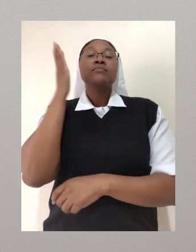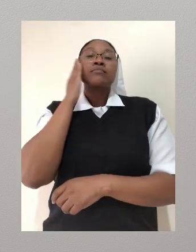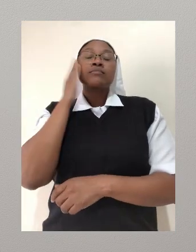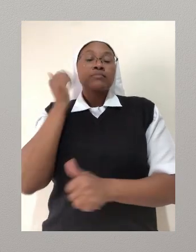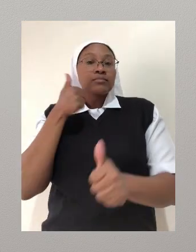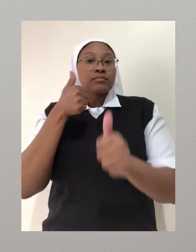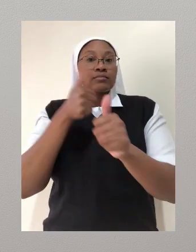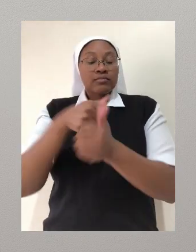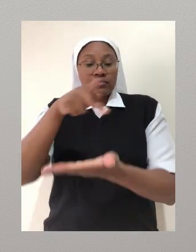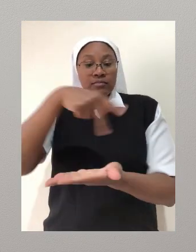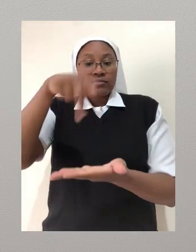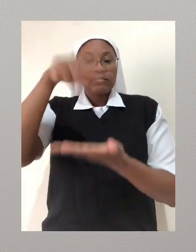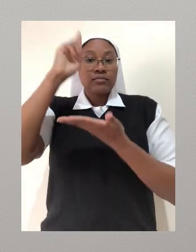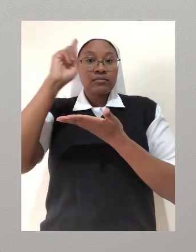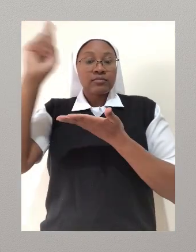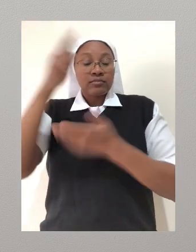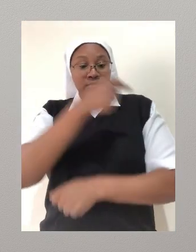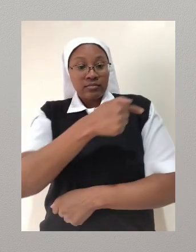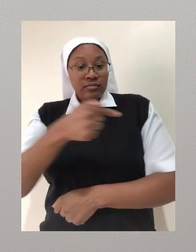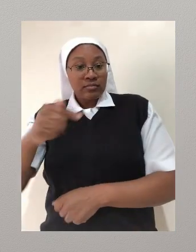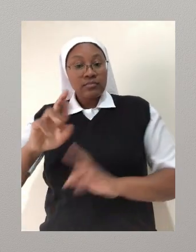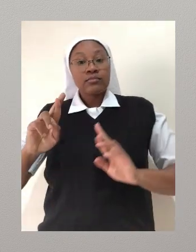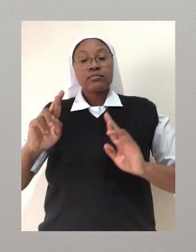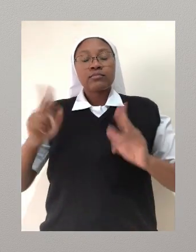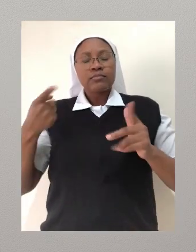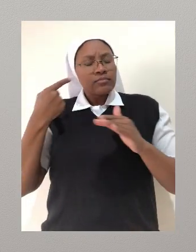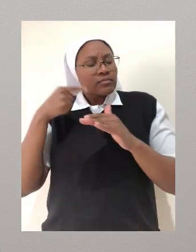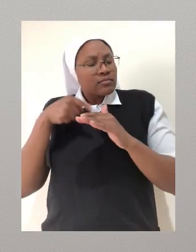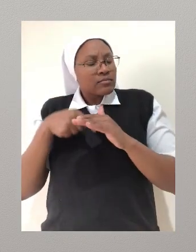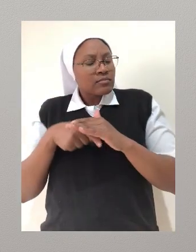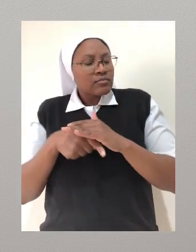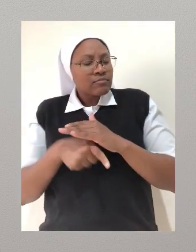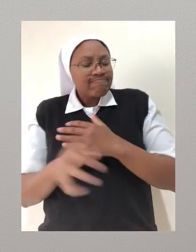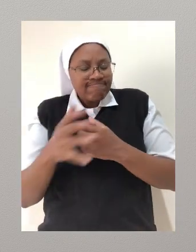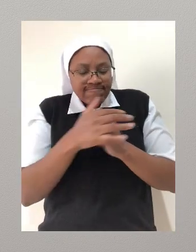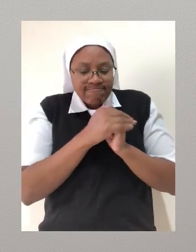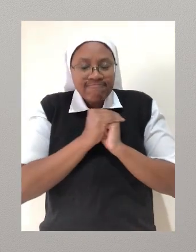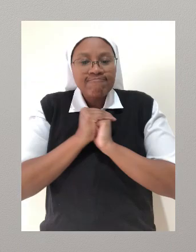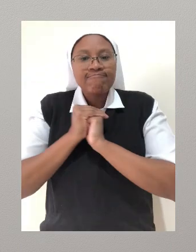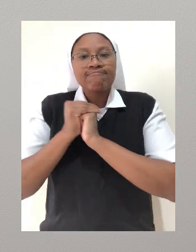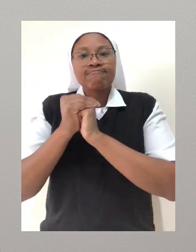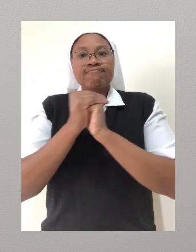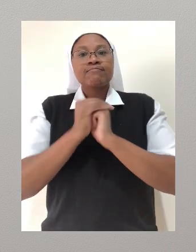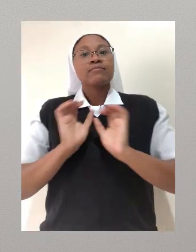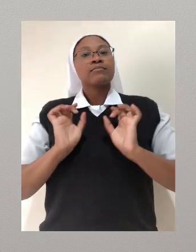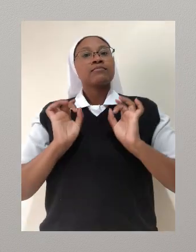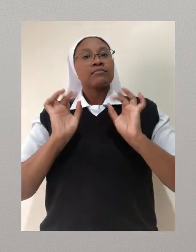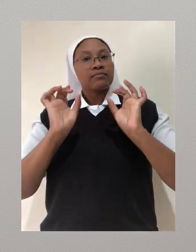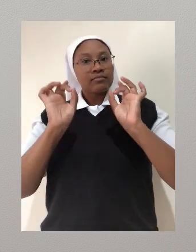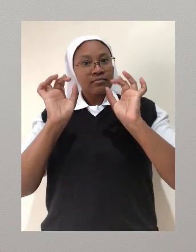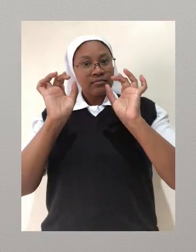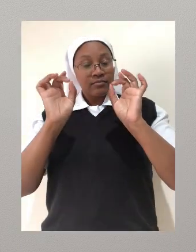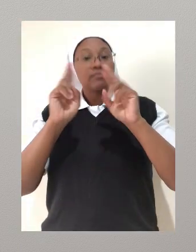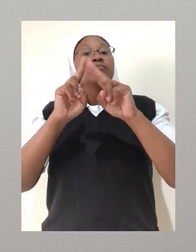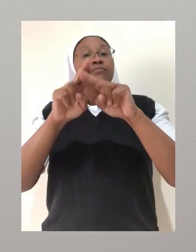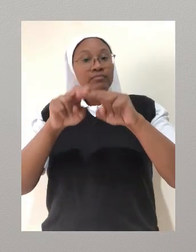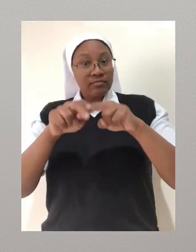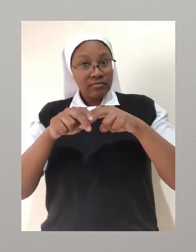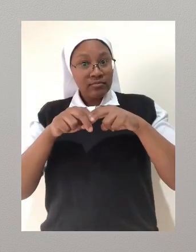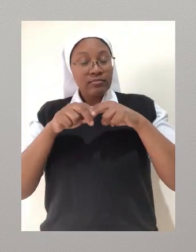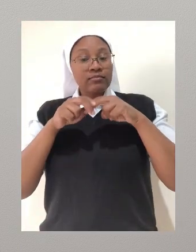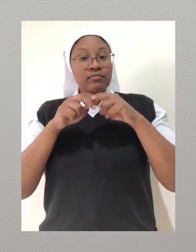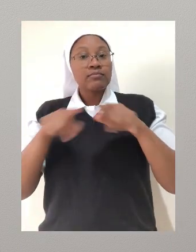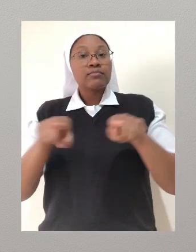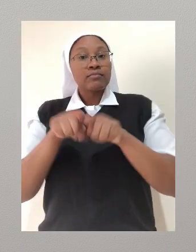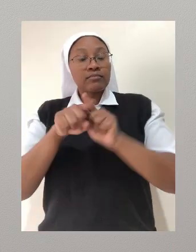Senhor aquela semana será diferente terá uma profundidade espiritual muito especial e nela